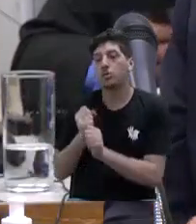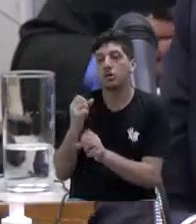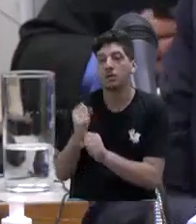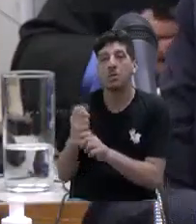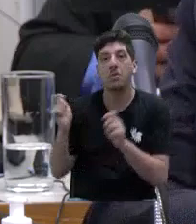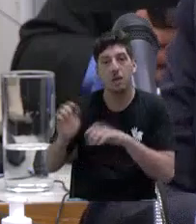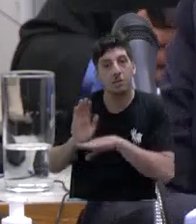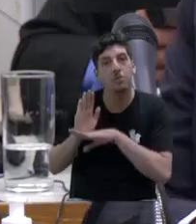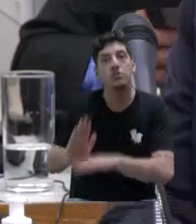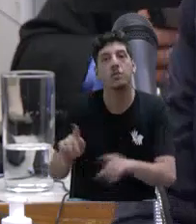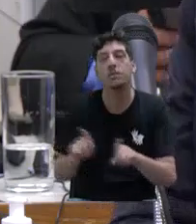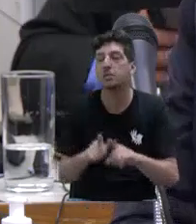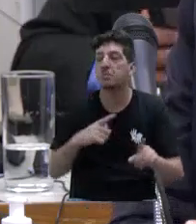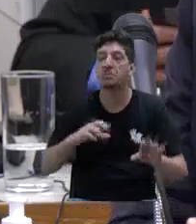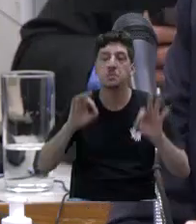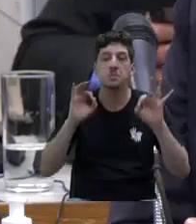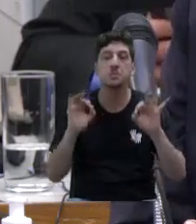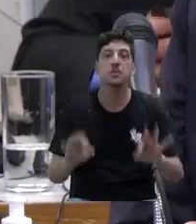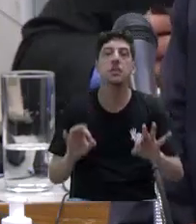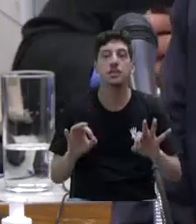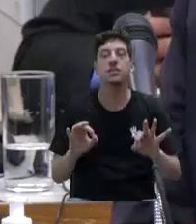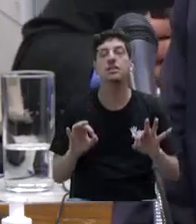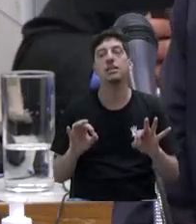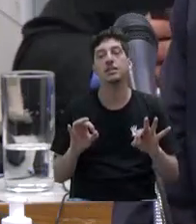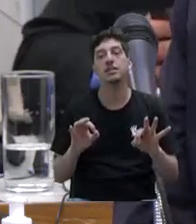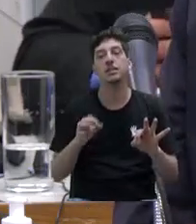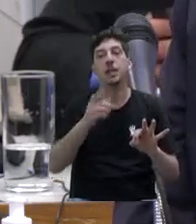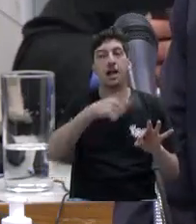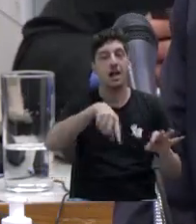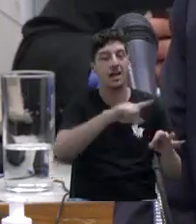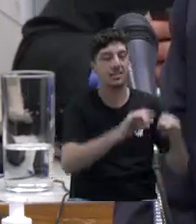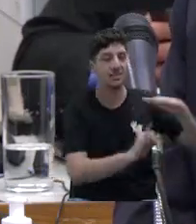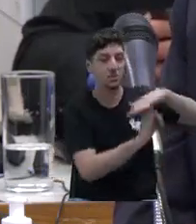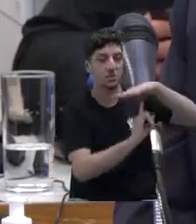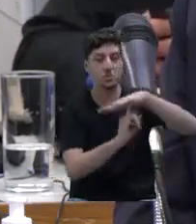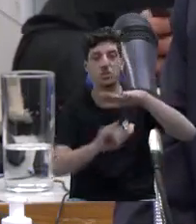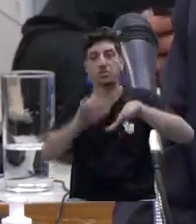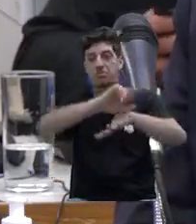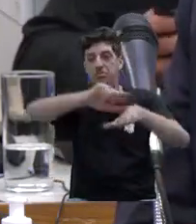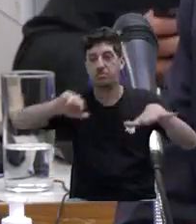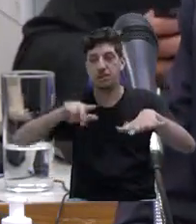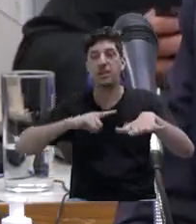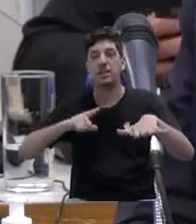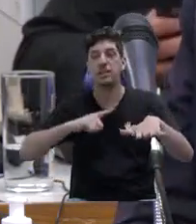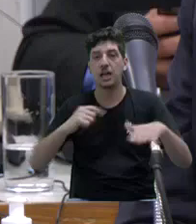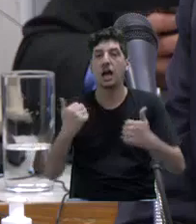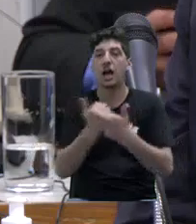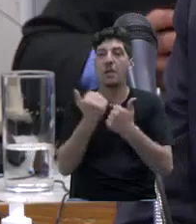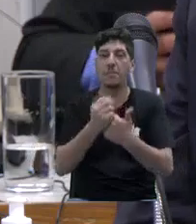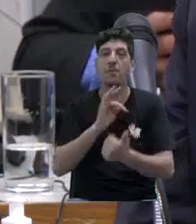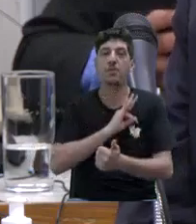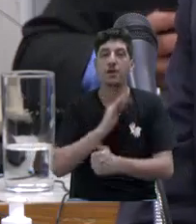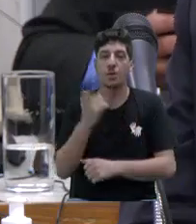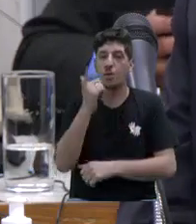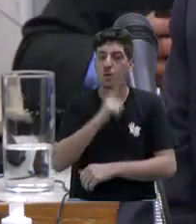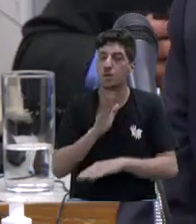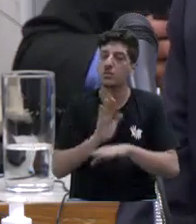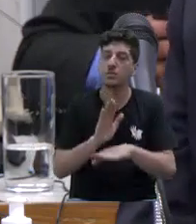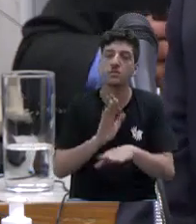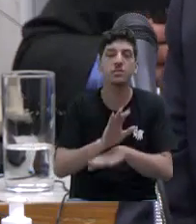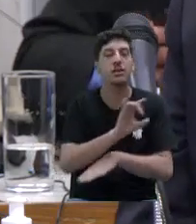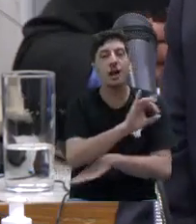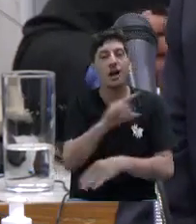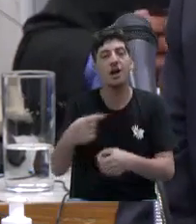pode também auxiliar. Eu tenho certeza que, dentro desses órgãos, nós temos aqueles apoios técnicos que podem ajudar em cada